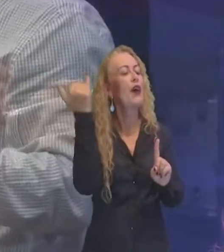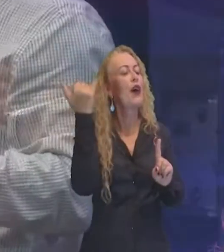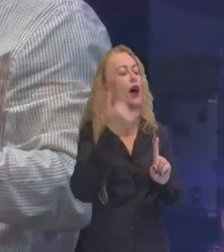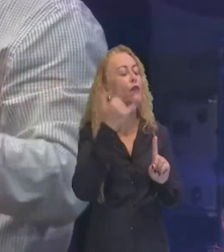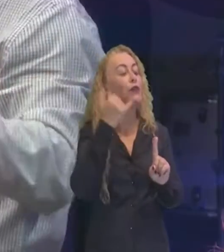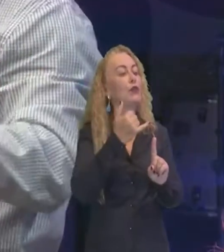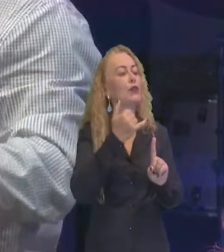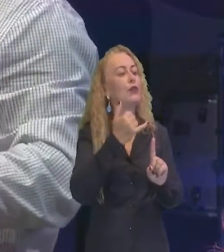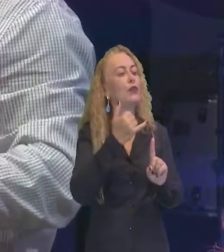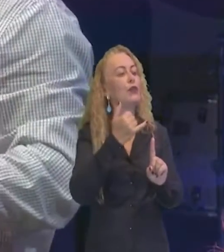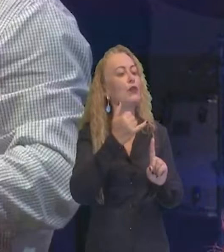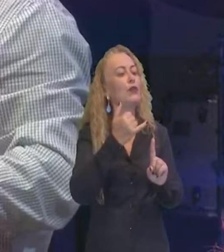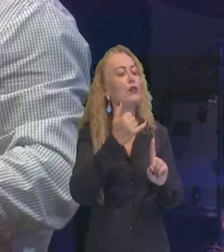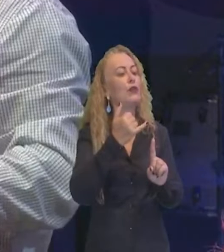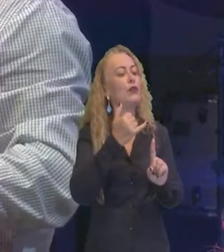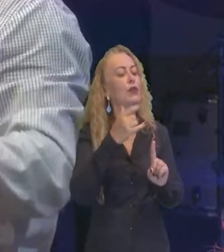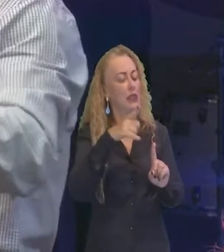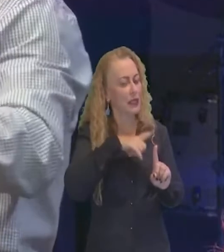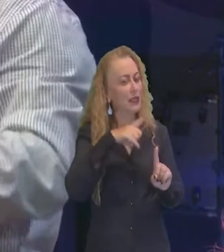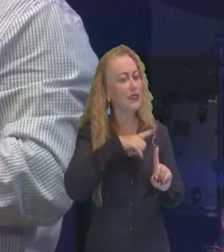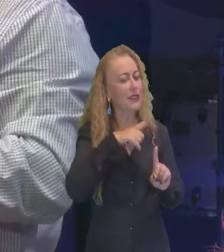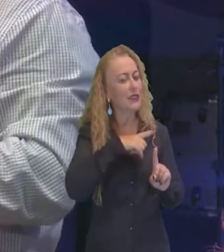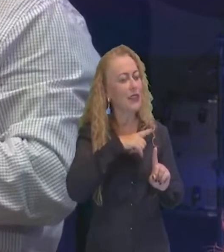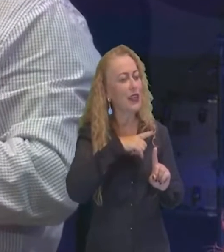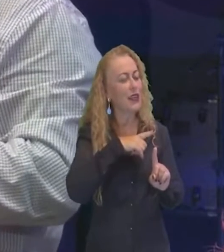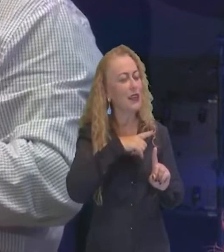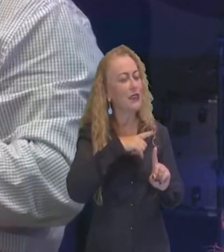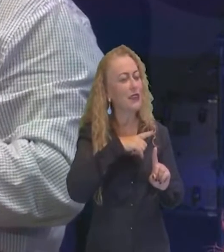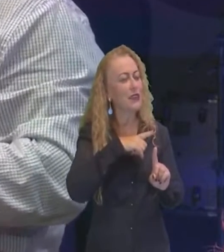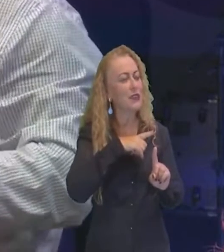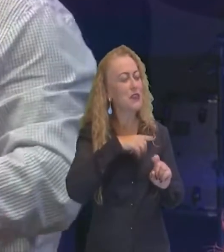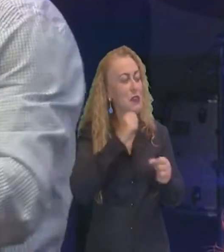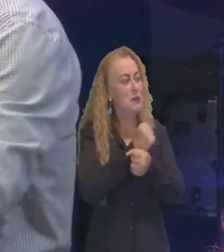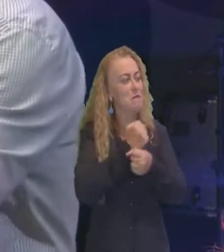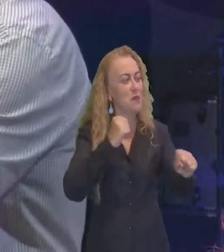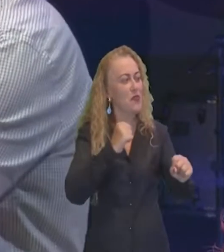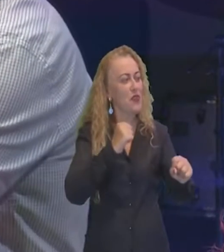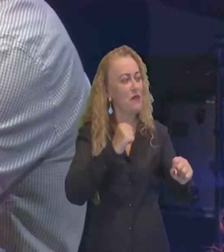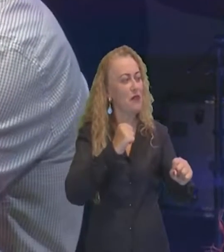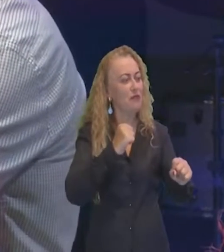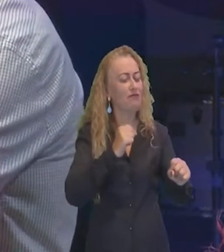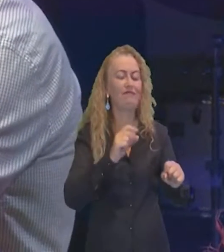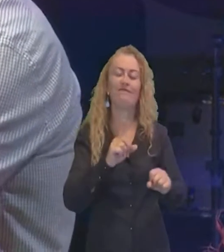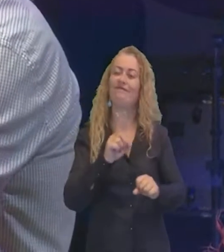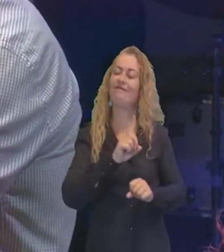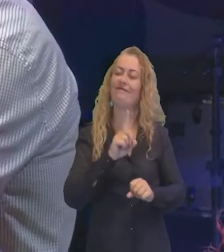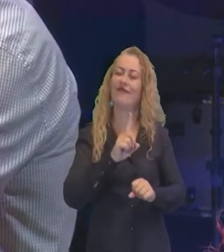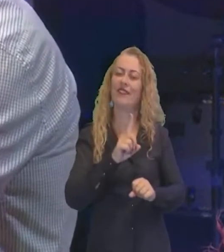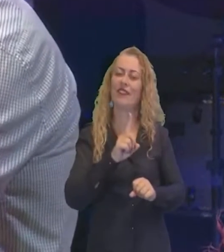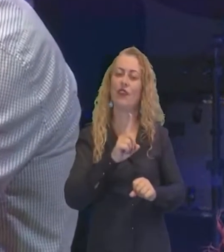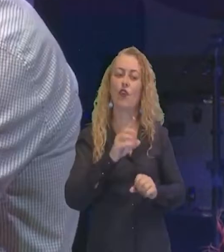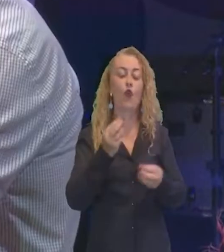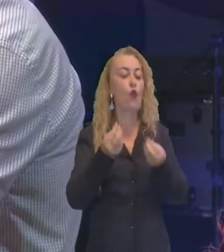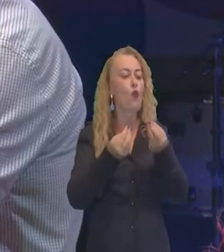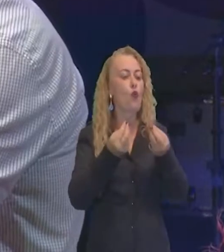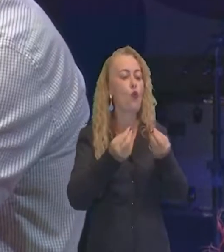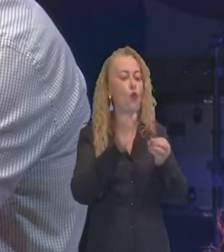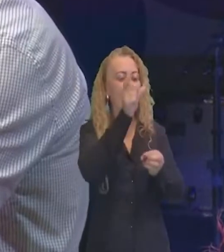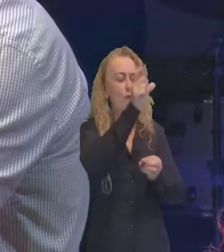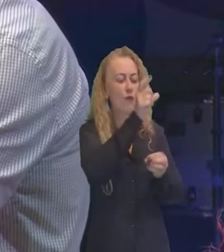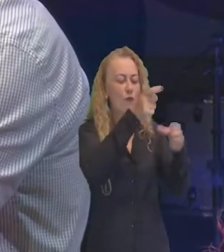Haverá alguma coisa impossível para Deus? Onde não há vida, Deus pode gerar